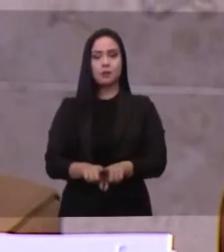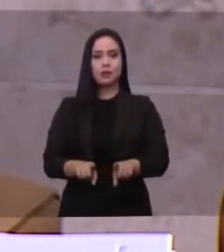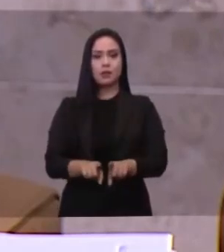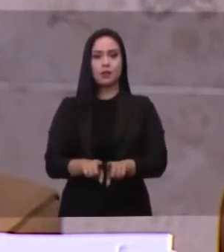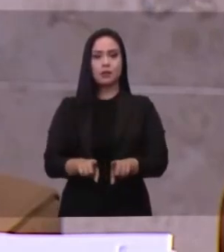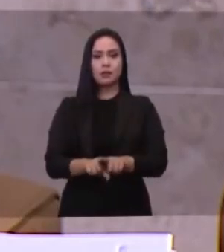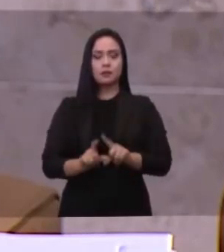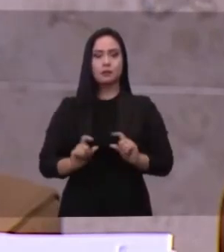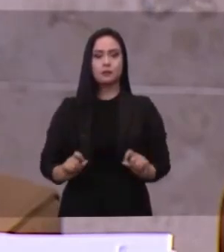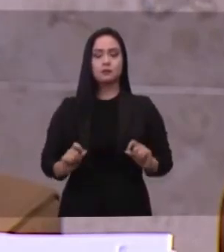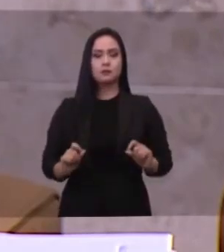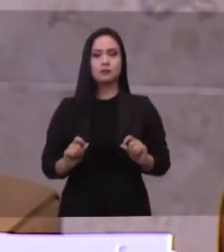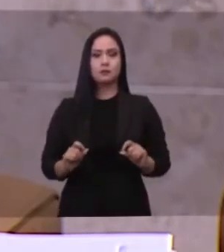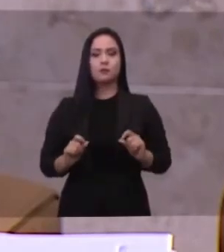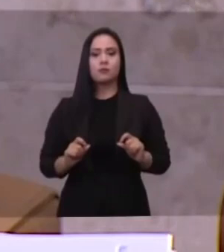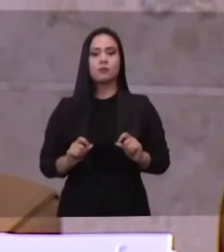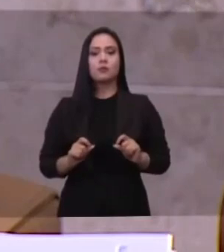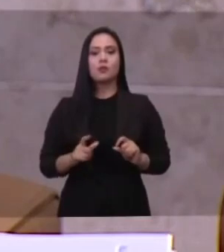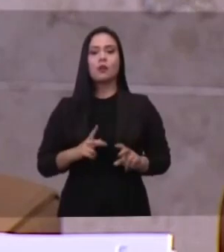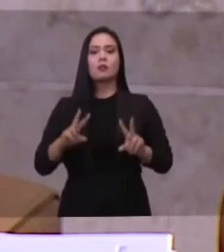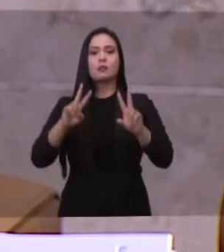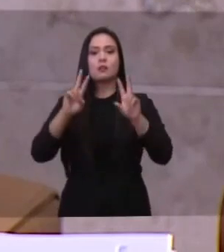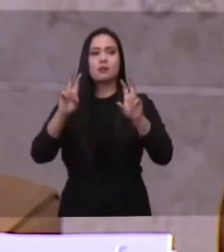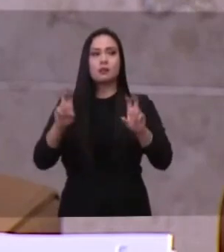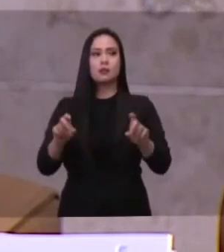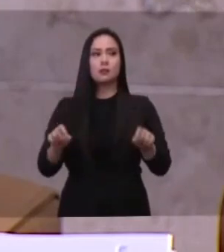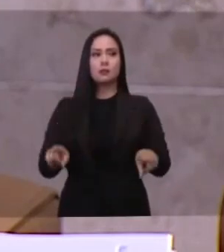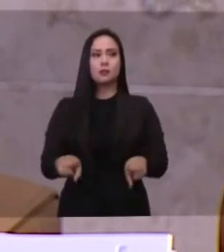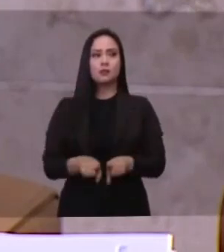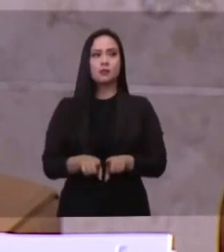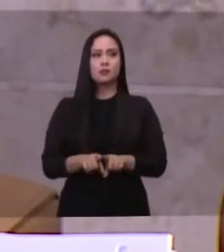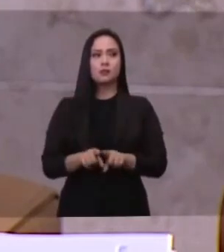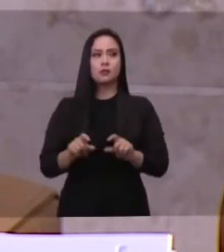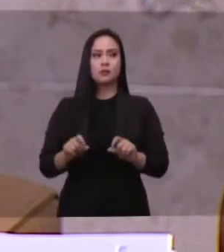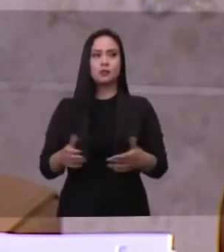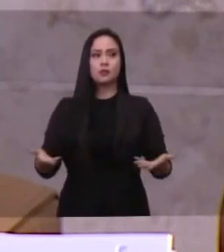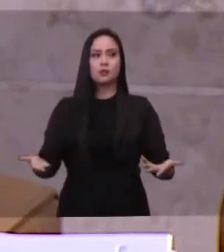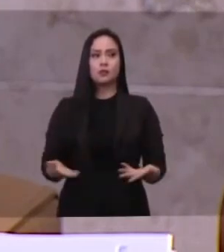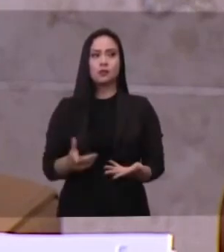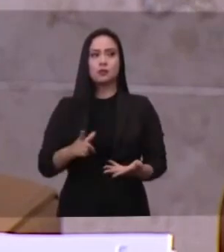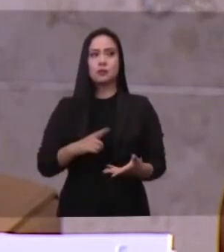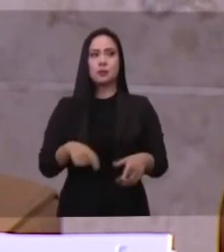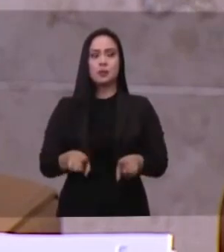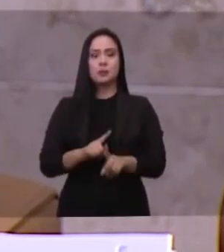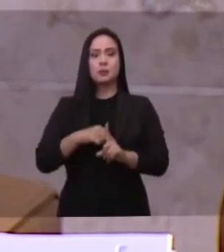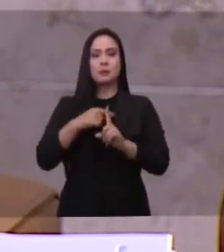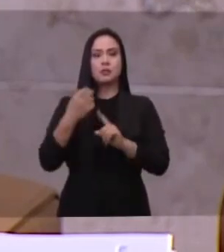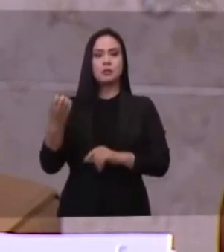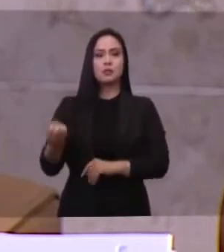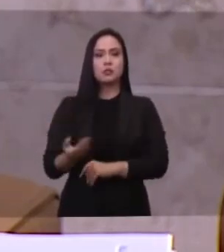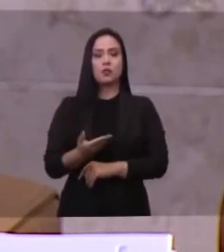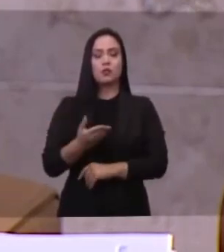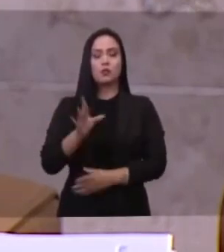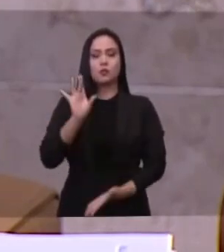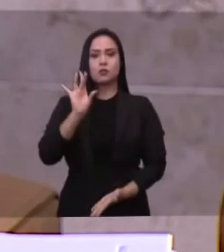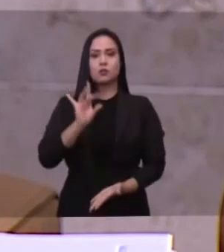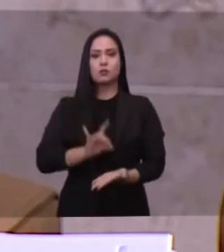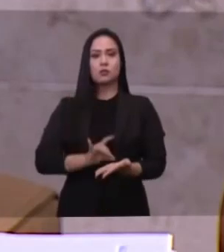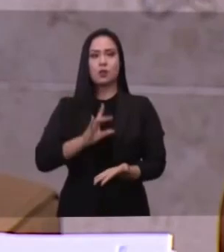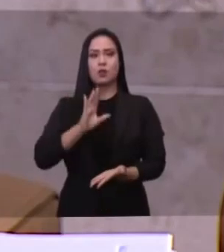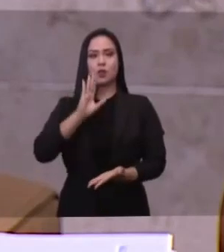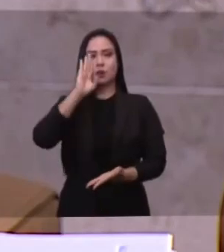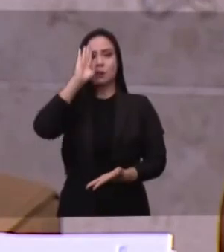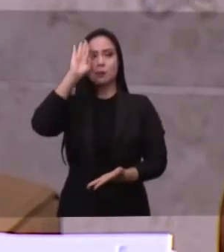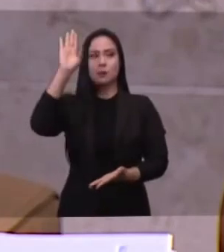direitos fundamentais, terminologia que poderia induzir a ideia de que as mais novas tornam obsoletas as que